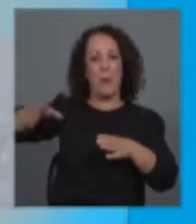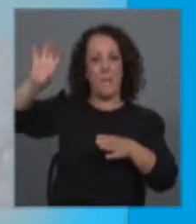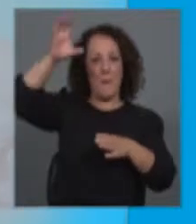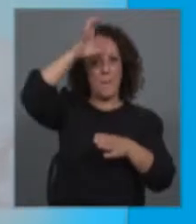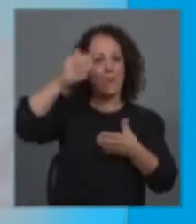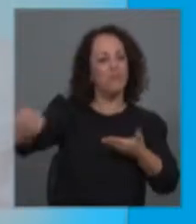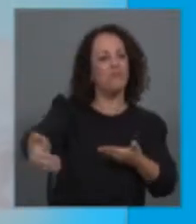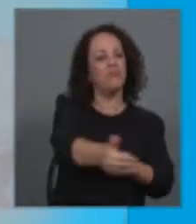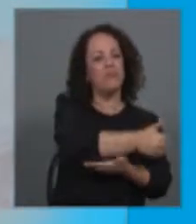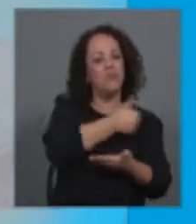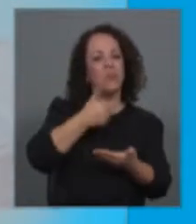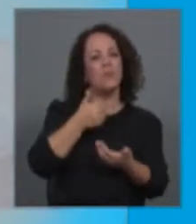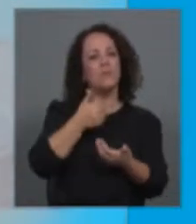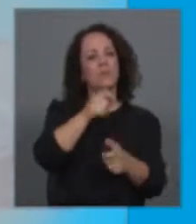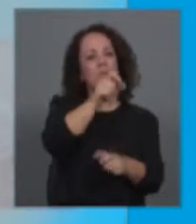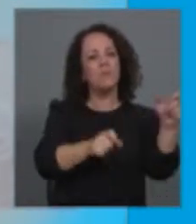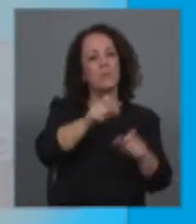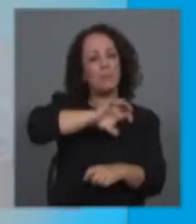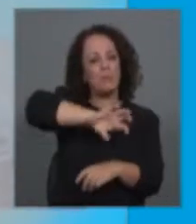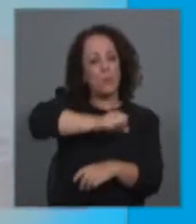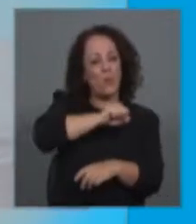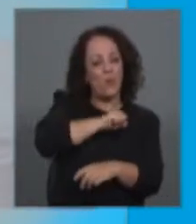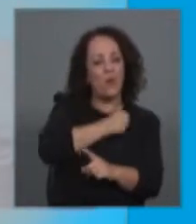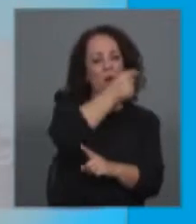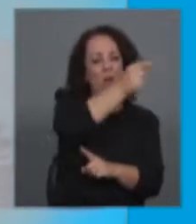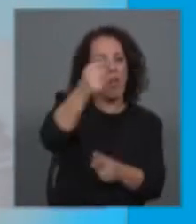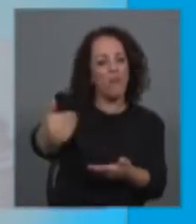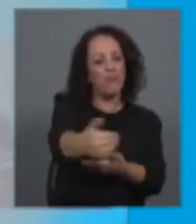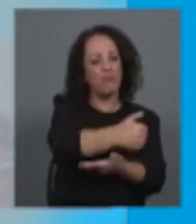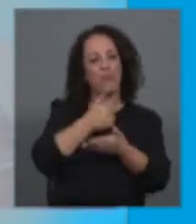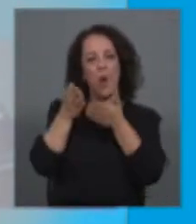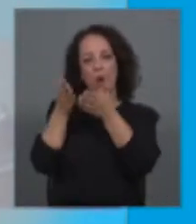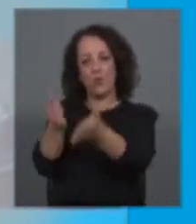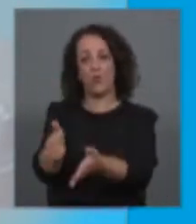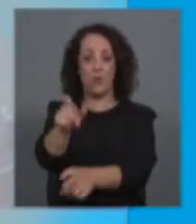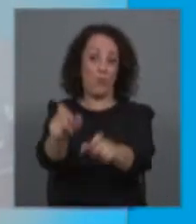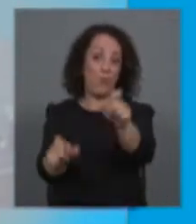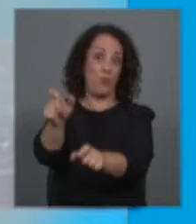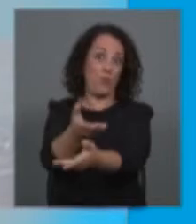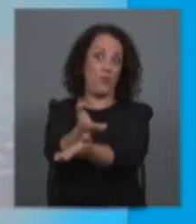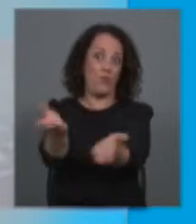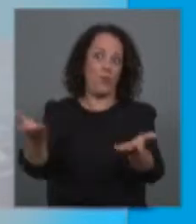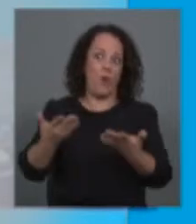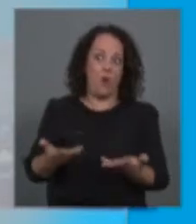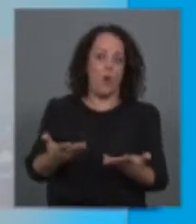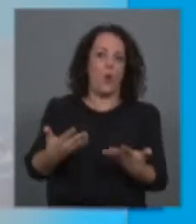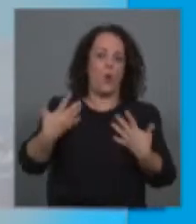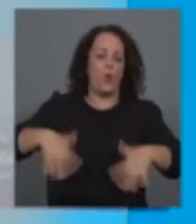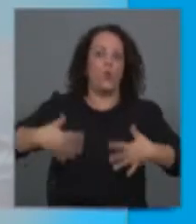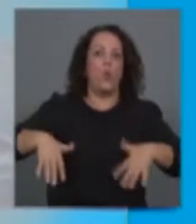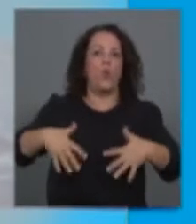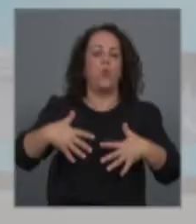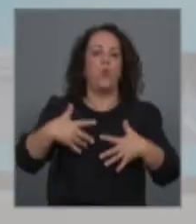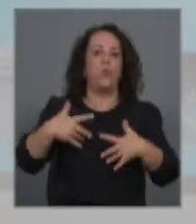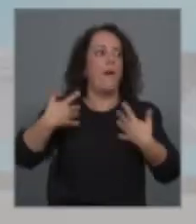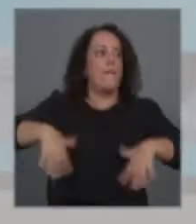apelarmos à generosidade de cada um dos nossos países para ajudar este povo nesta altura que está tão necessitado de ajuda